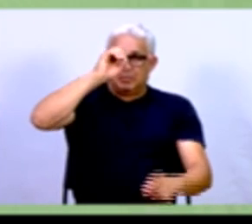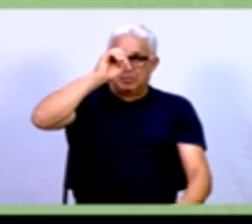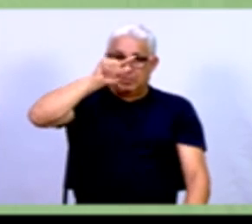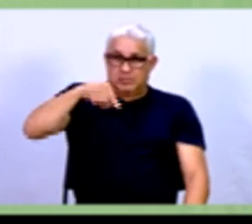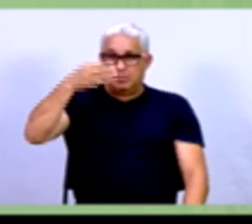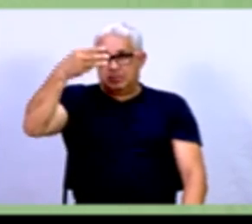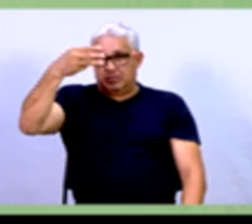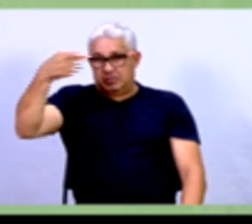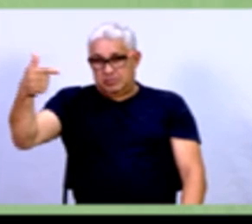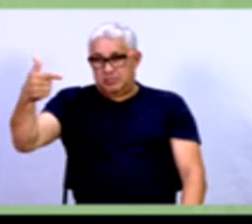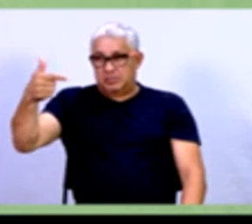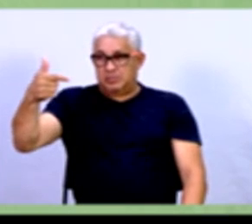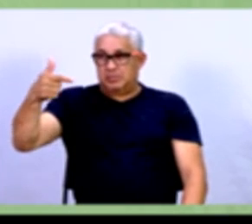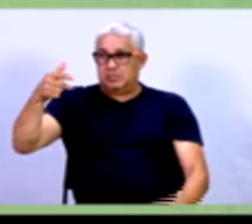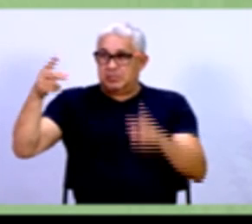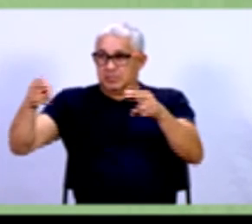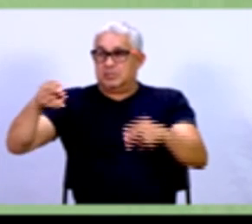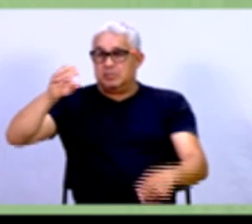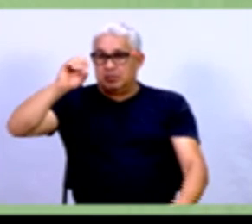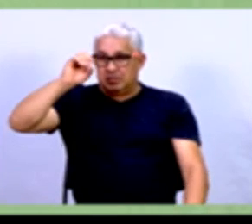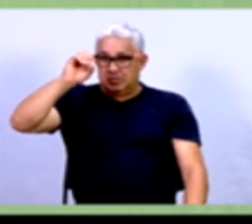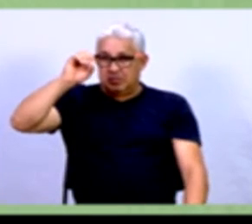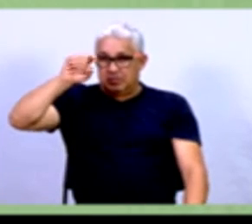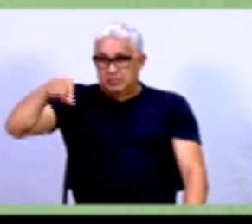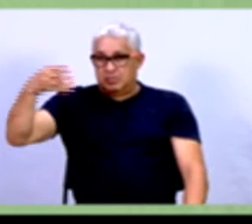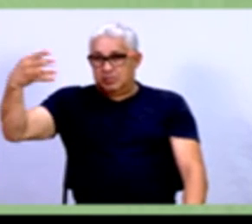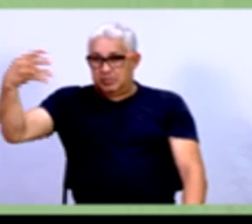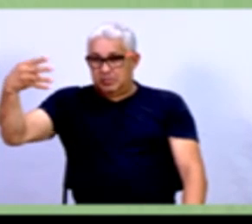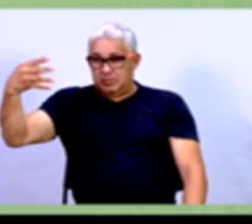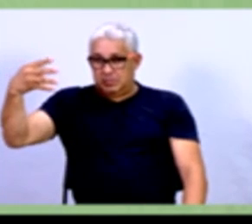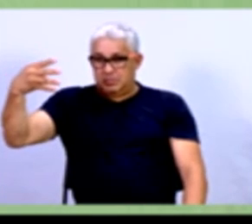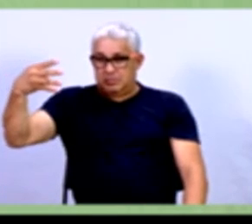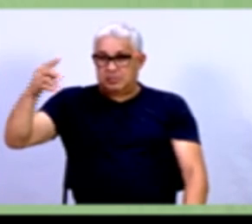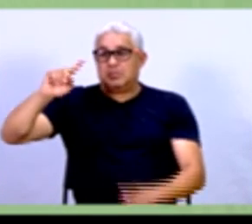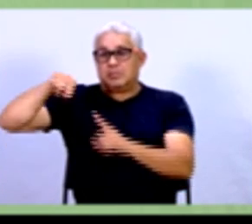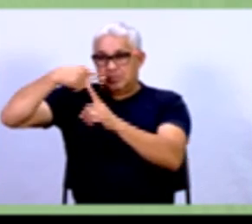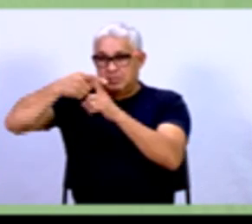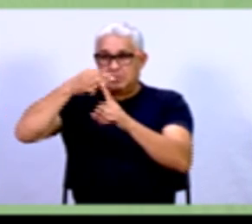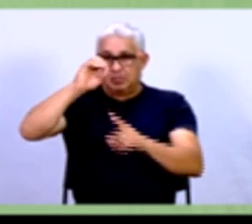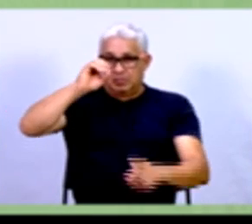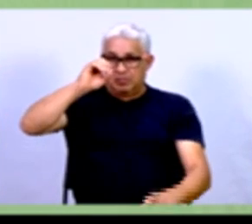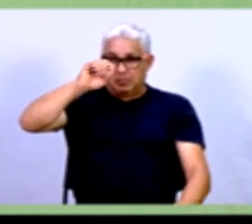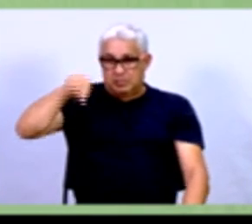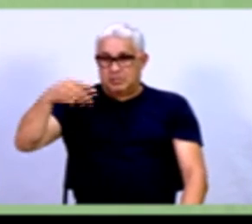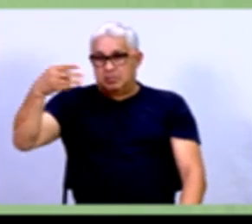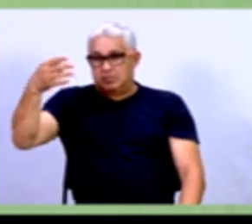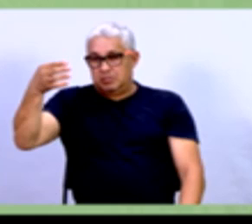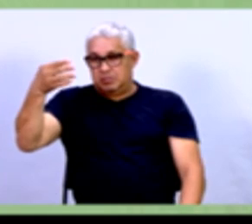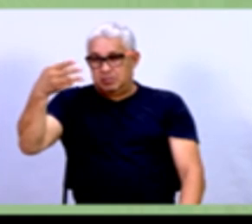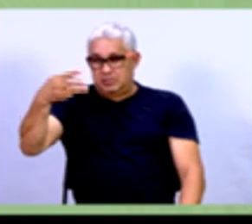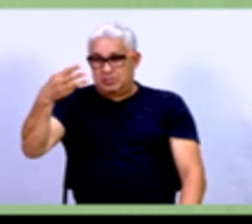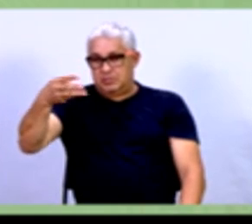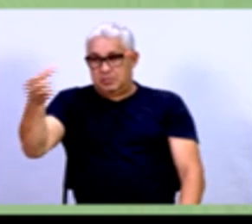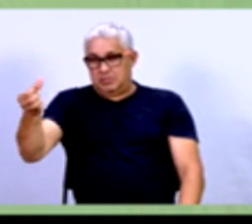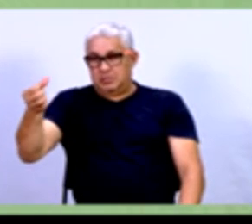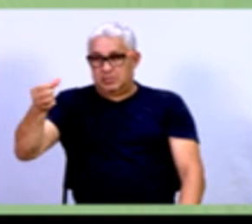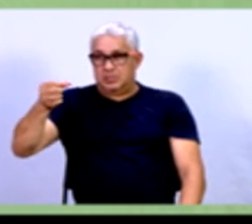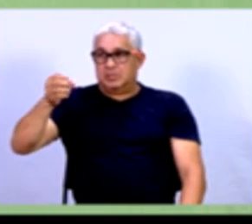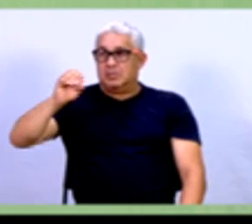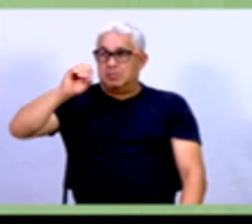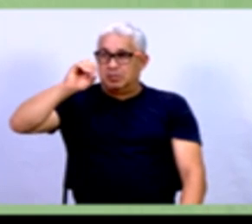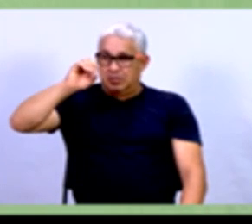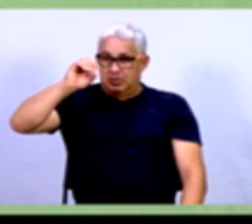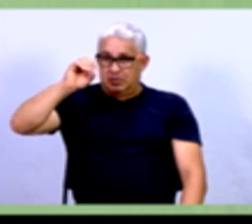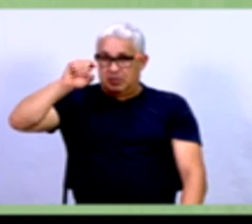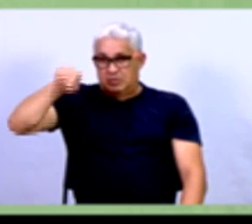é 0,44. 0,44 mais 0,36 é 0,8. Então, essa é a